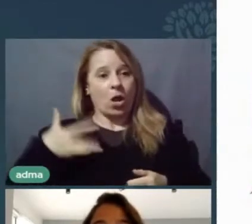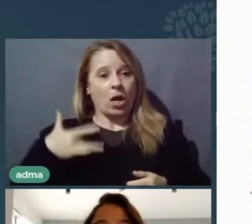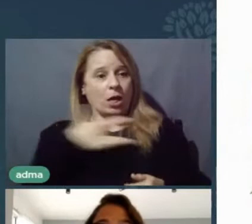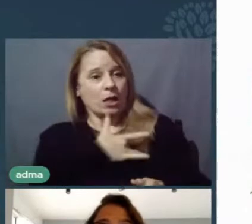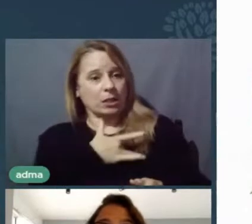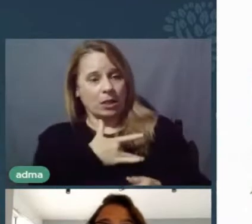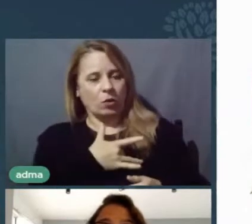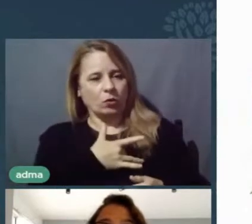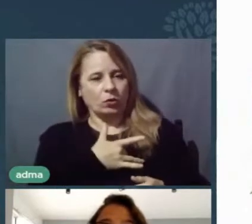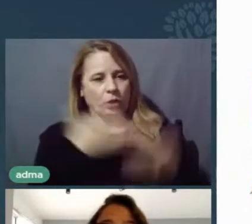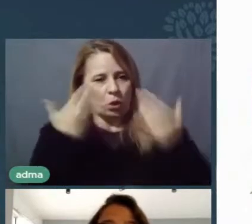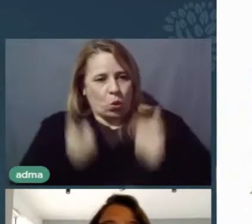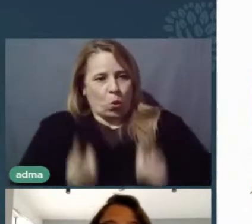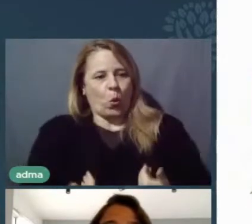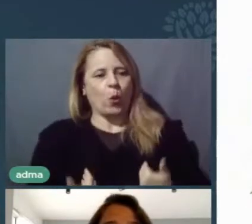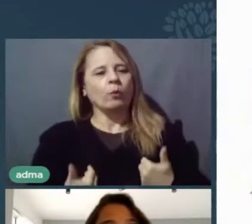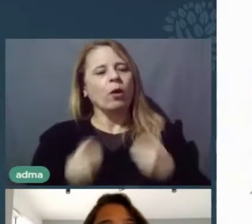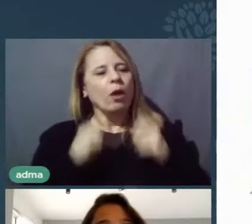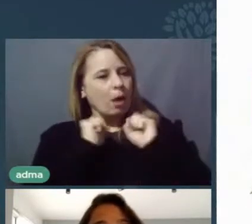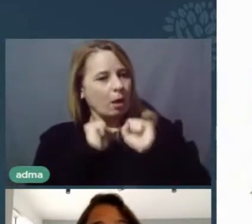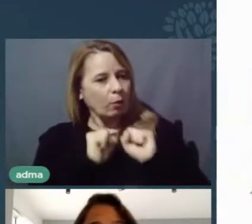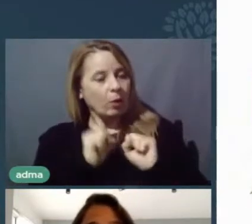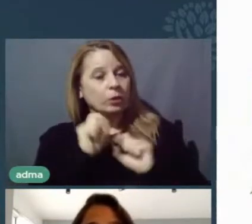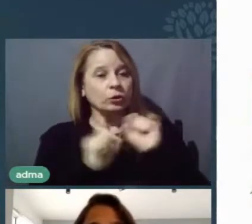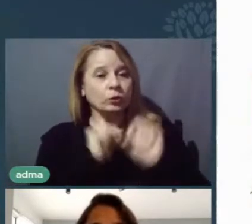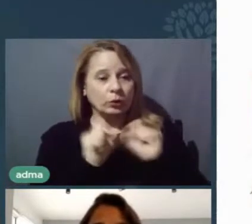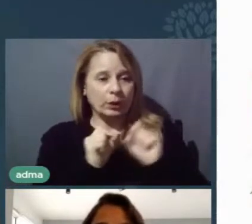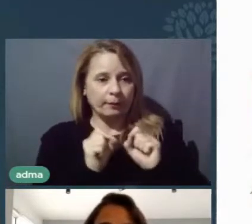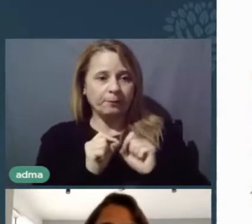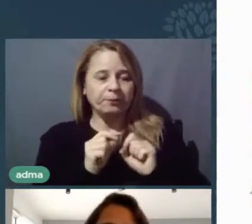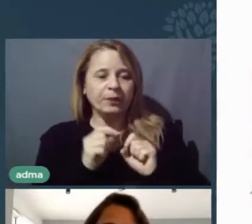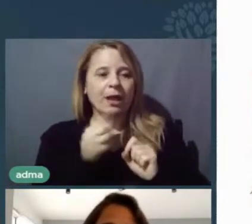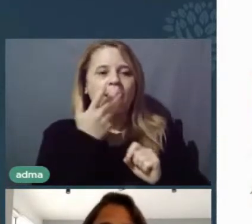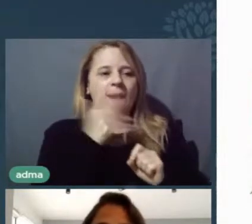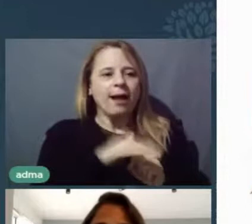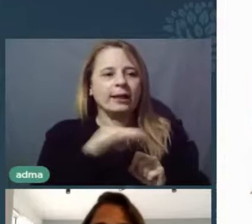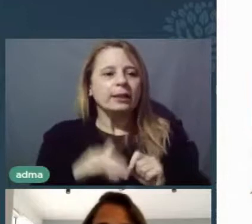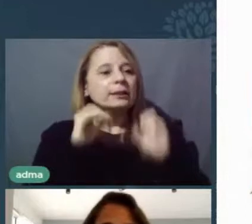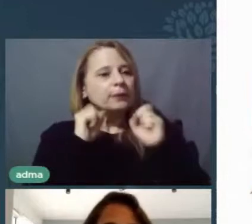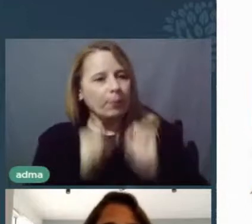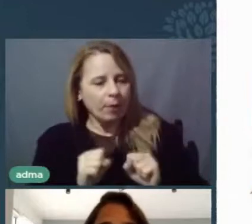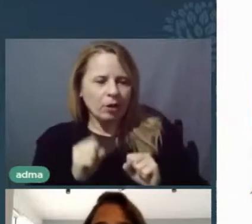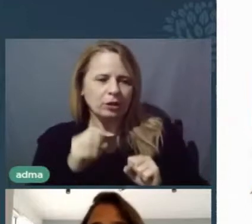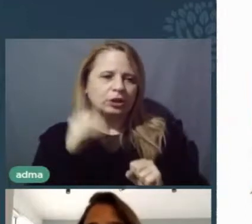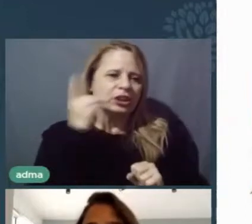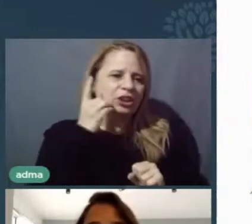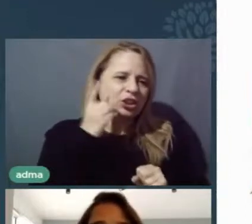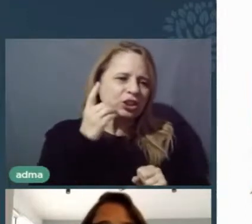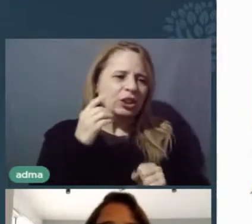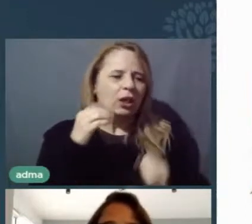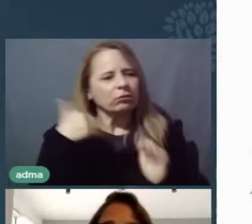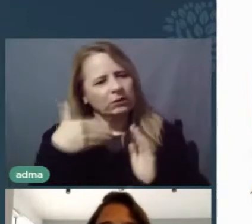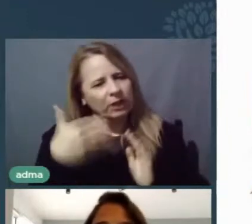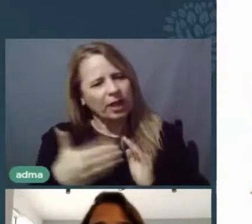saúde. Então, eu posso manter a atividade, a criança pode manter a atividade durante o dia inteiro, brincando